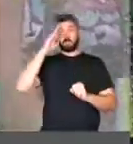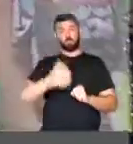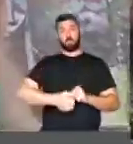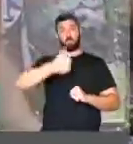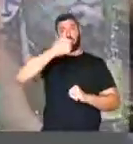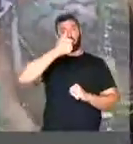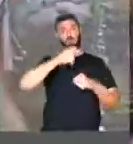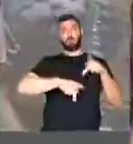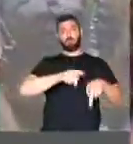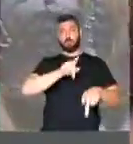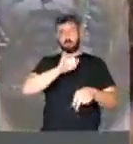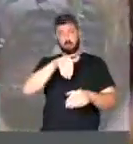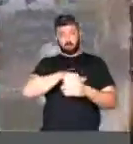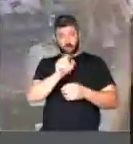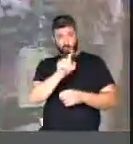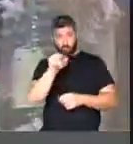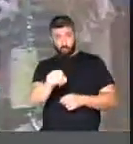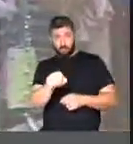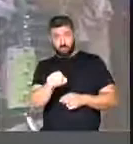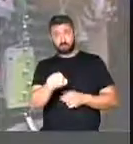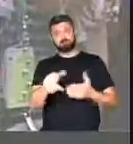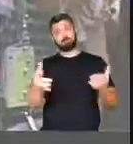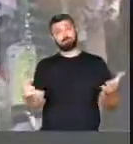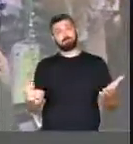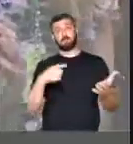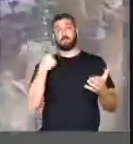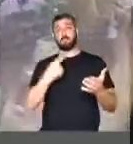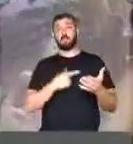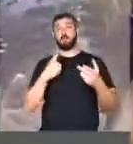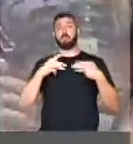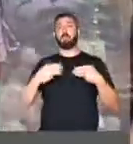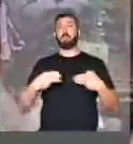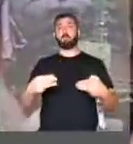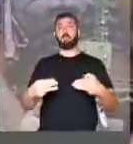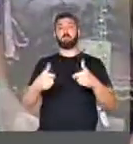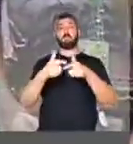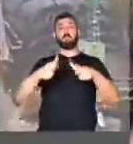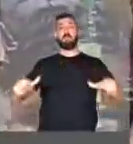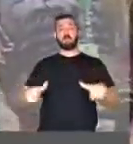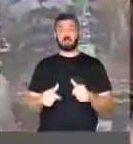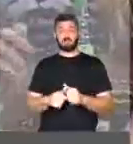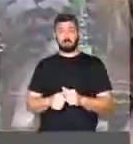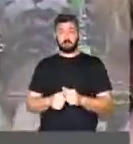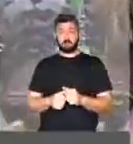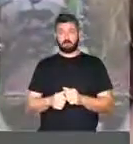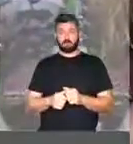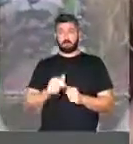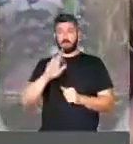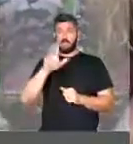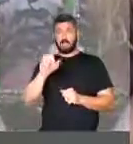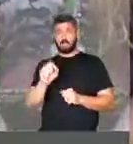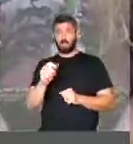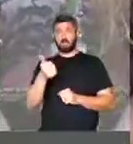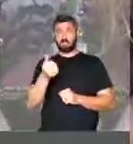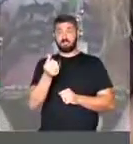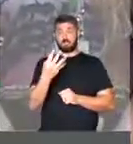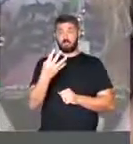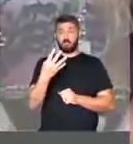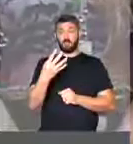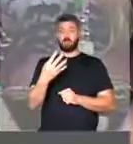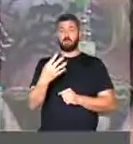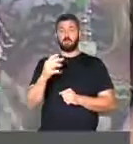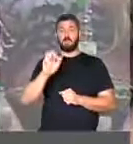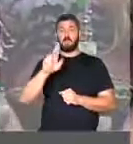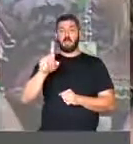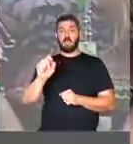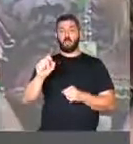povo. Se nós não votarmos essa matéria, nós vamos ter um ministério vazio, sem os cargos, sem os 164